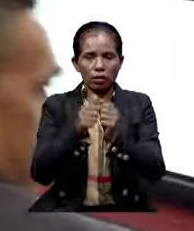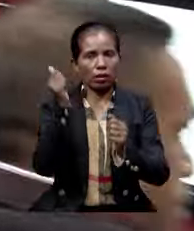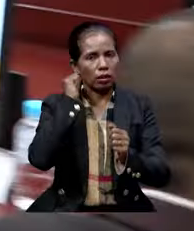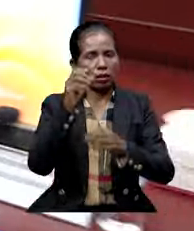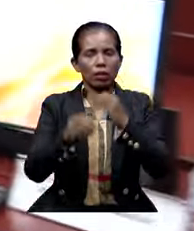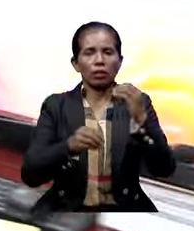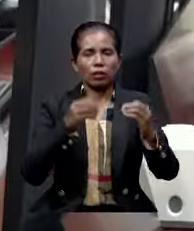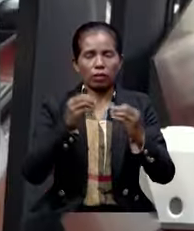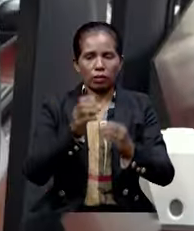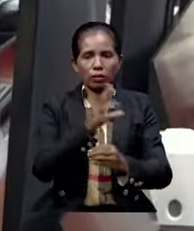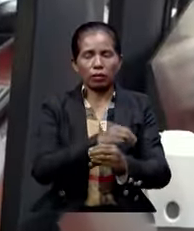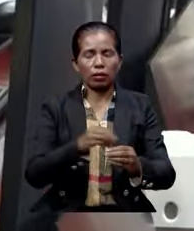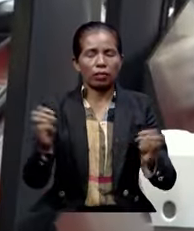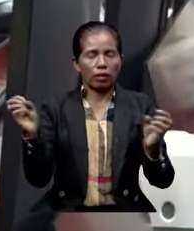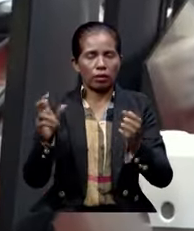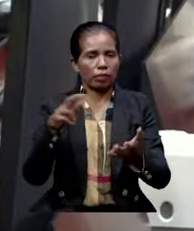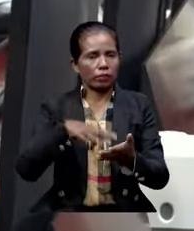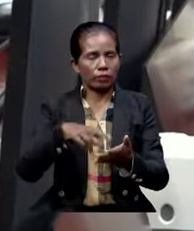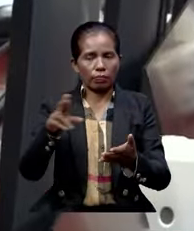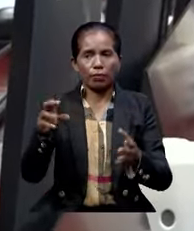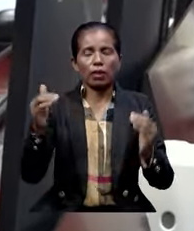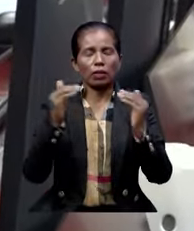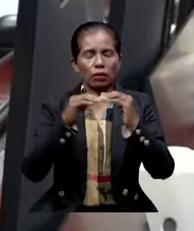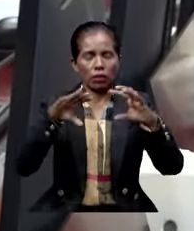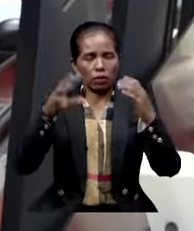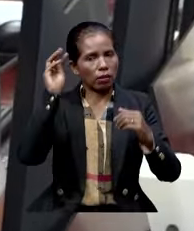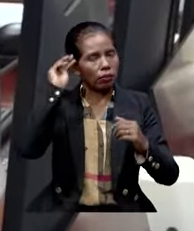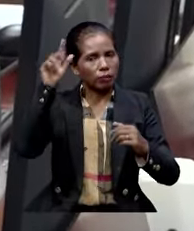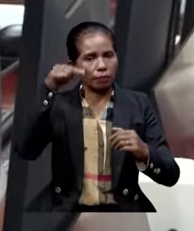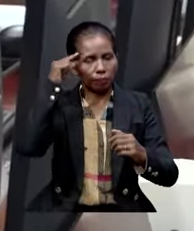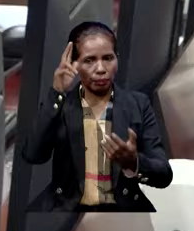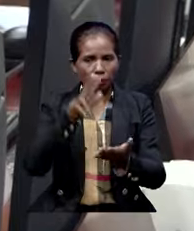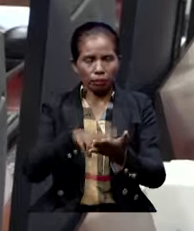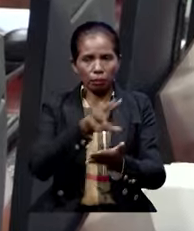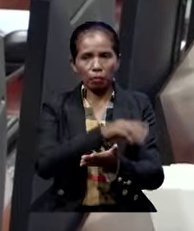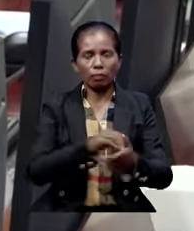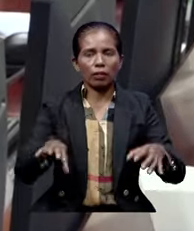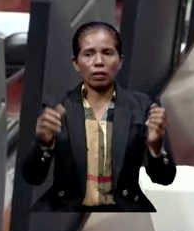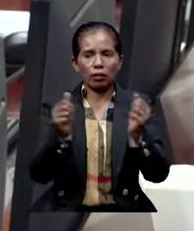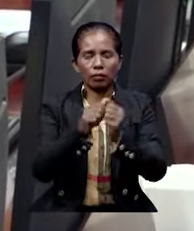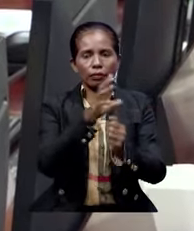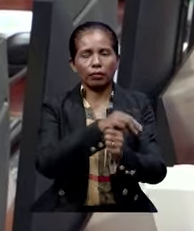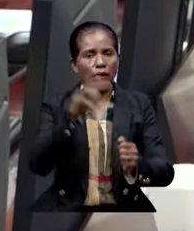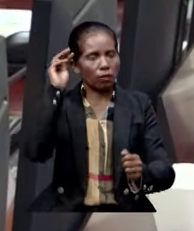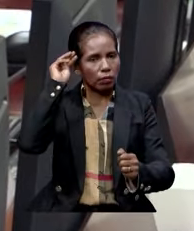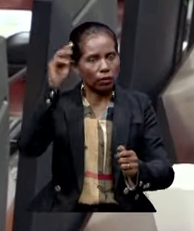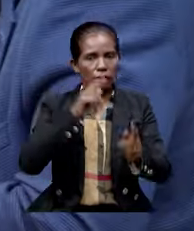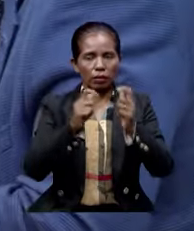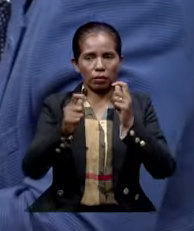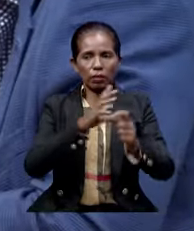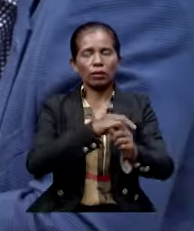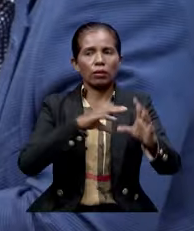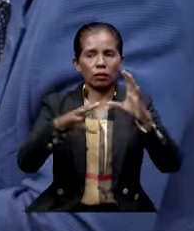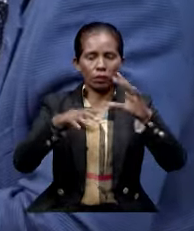nova isenção visto. E a reunião com o Conselho Ministro Nemos, governo aprova memorándum entendimento entre Ministério do Transporte e